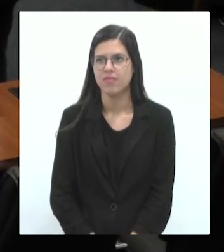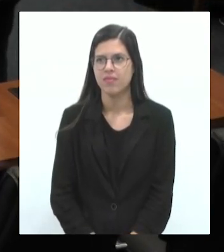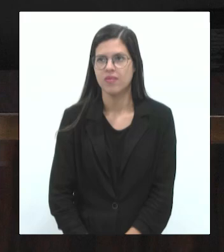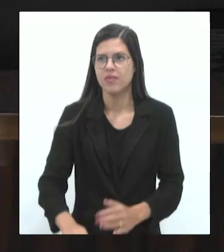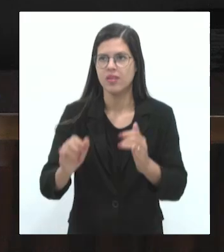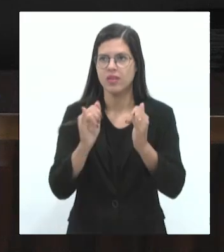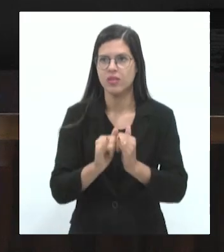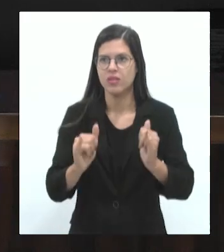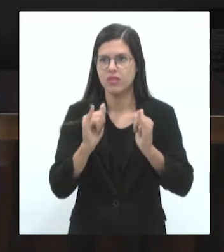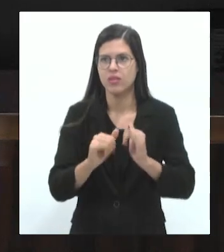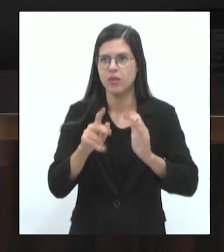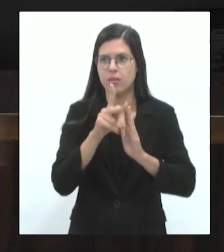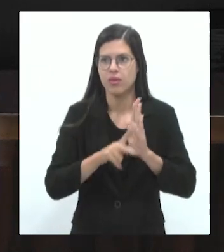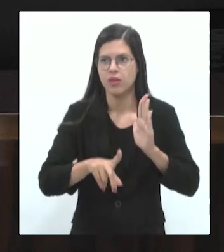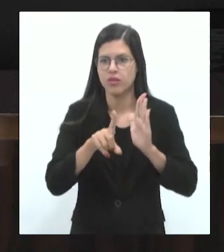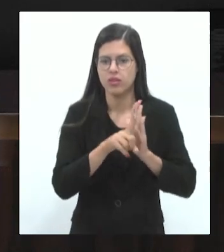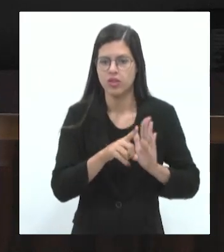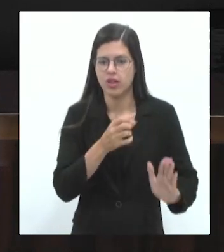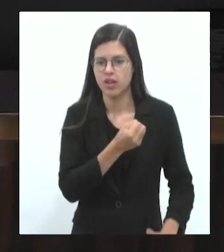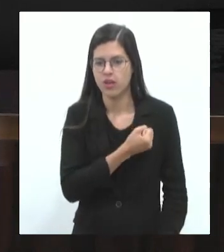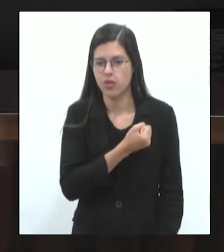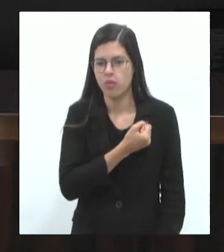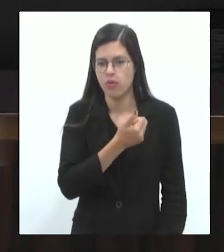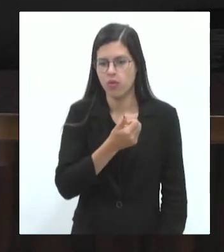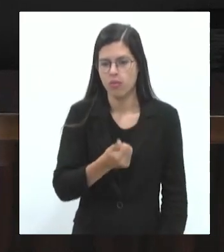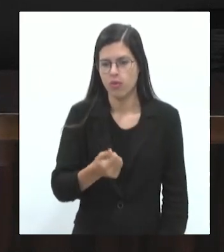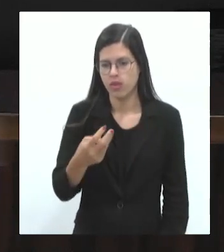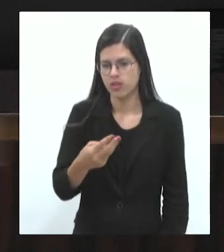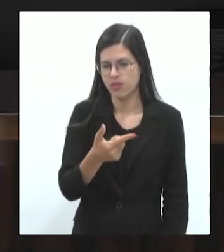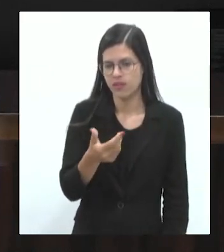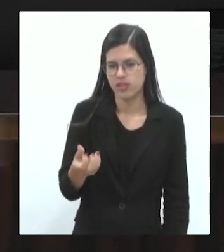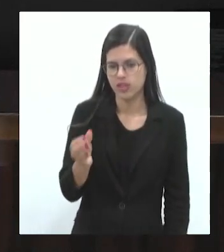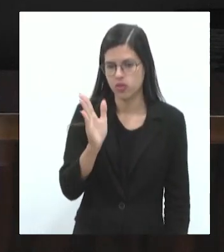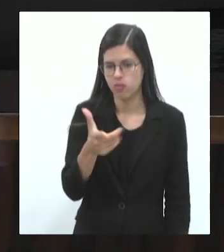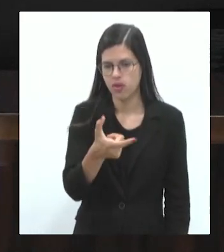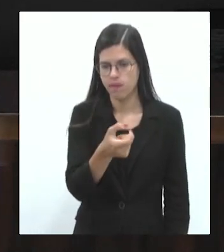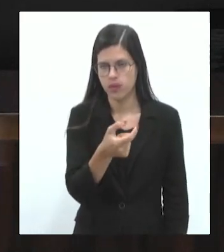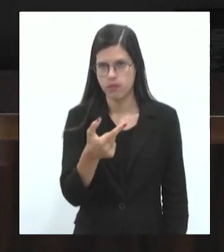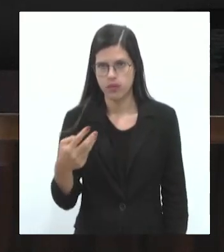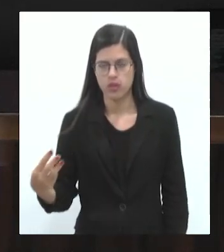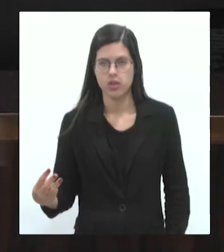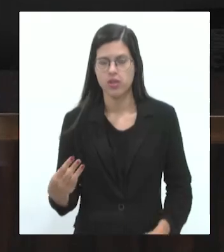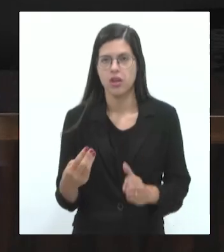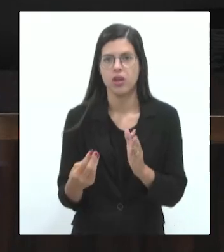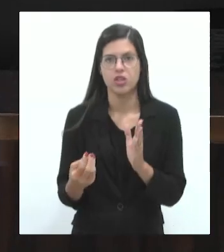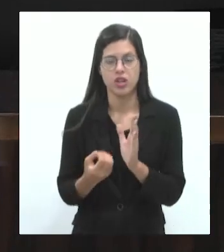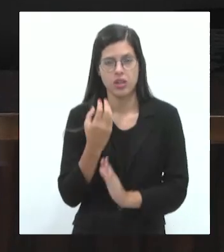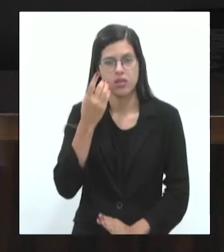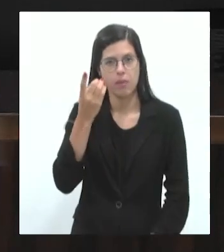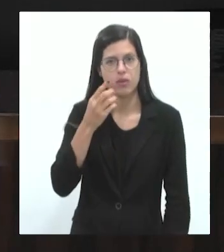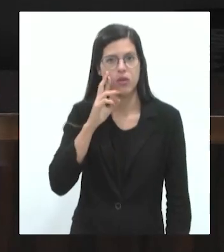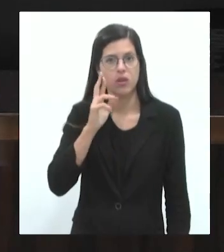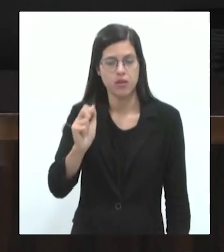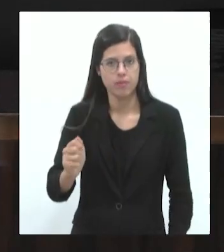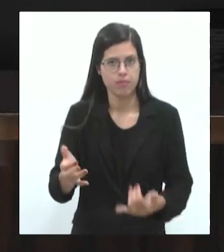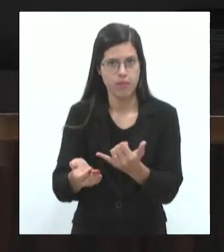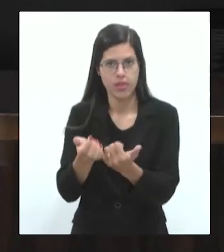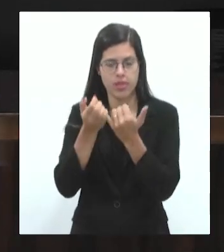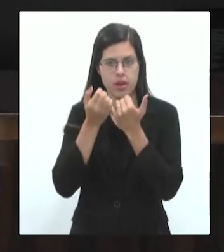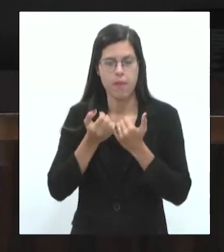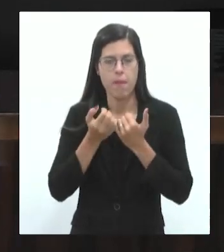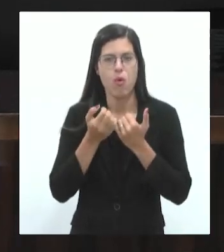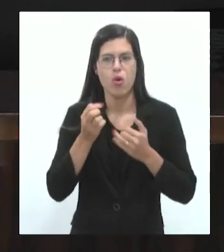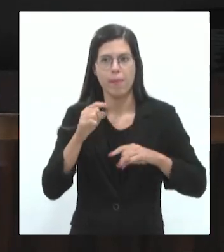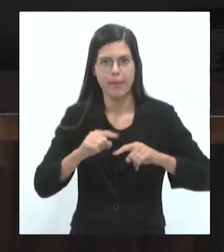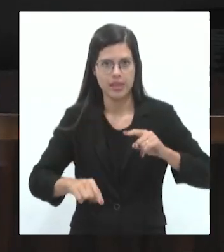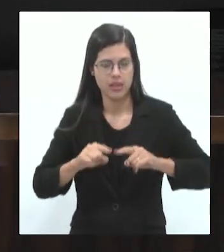Anuncio o projeto de lei número 1326 de 2023, de autoria do deputado Rodrigo Amorim, que considera patrimônio imaterial do Estado